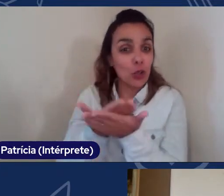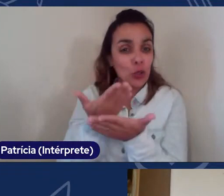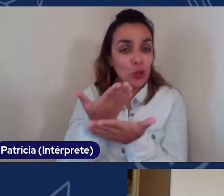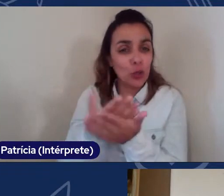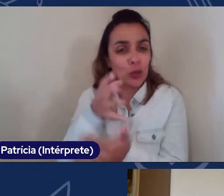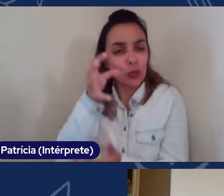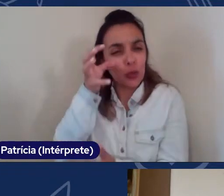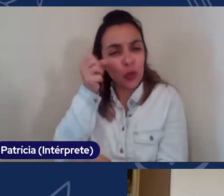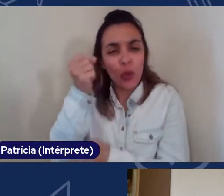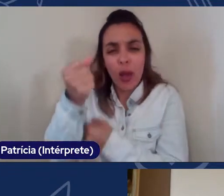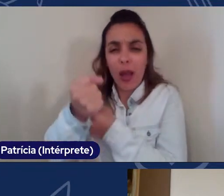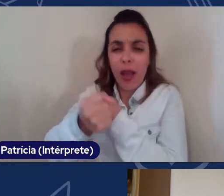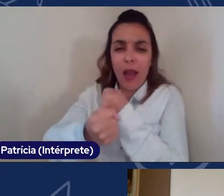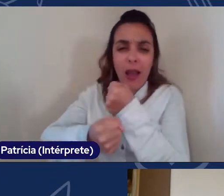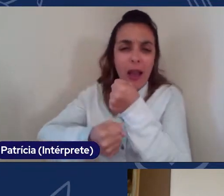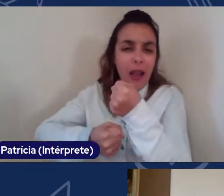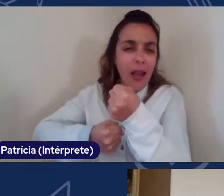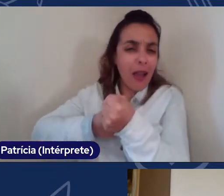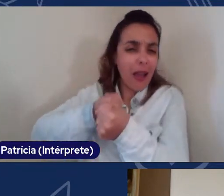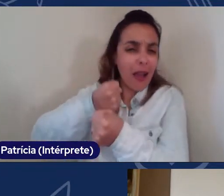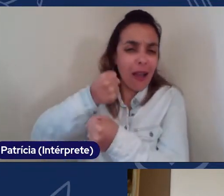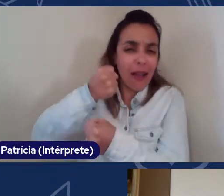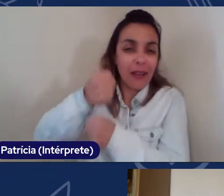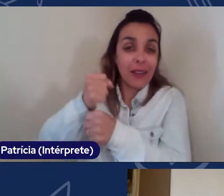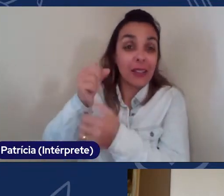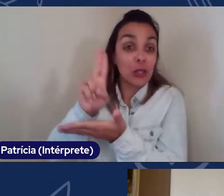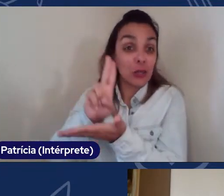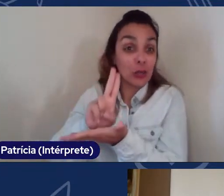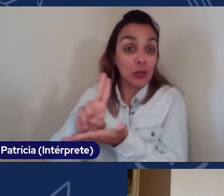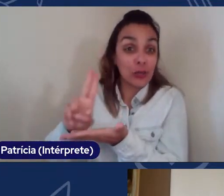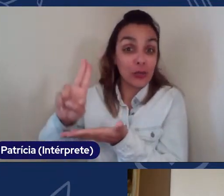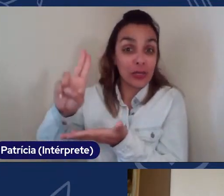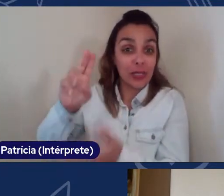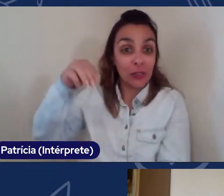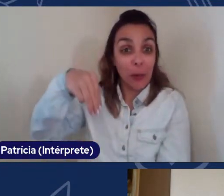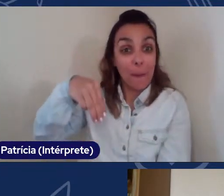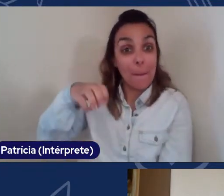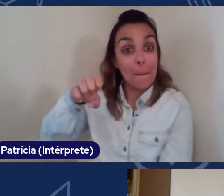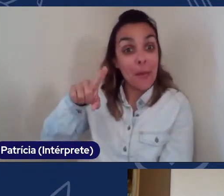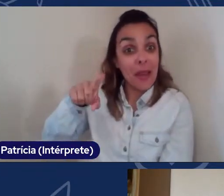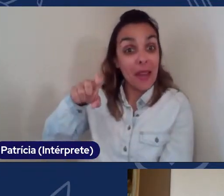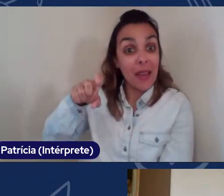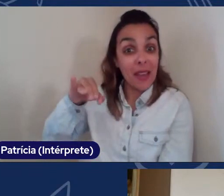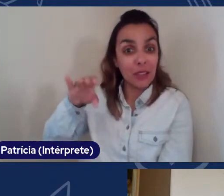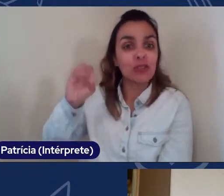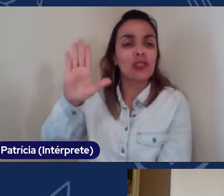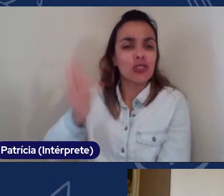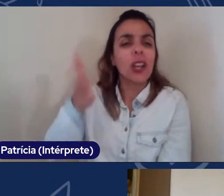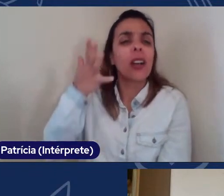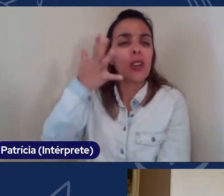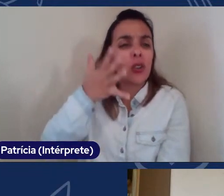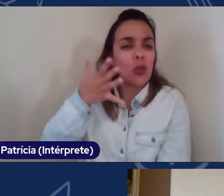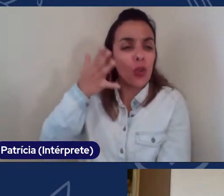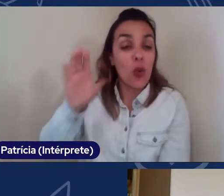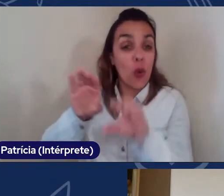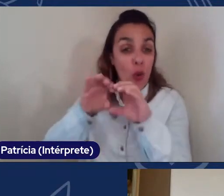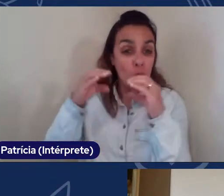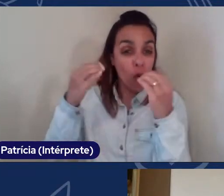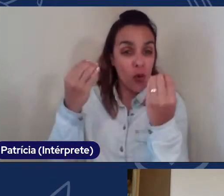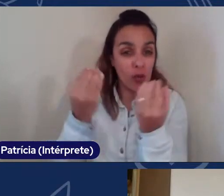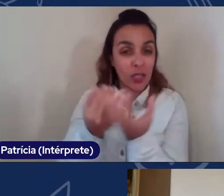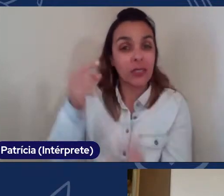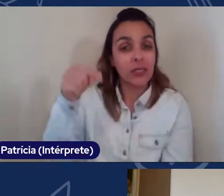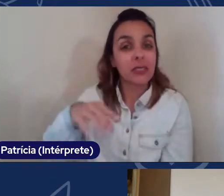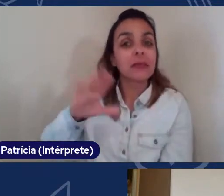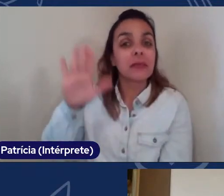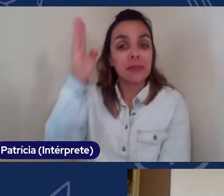muitos anos, é da Universidade Autônoma do México, já frequentou vários congressos aqui no Brasil, já deu a